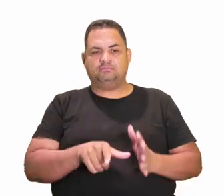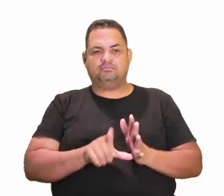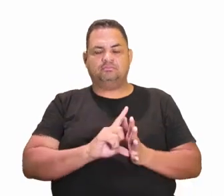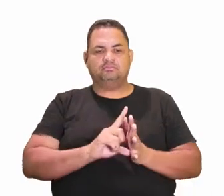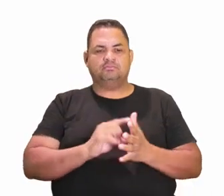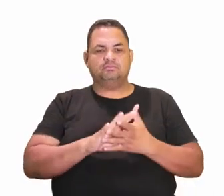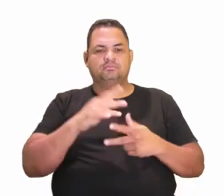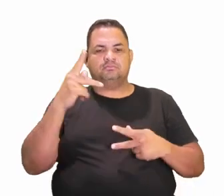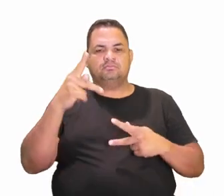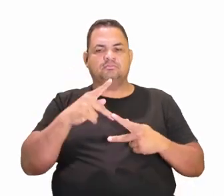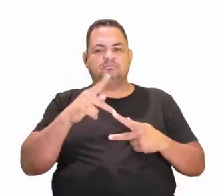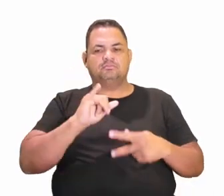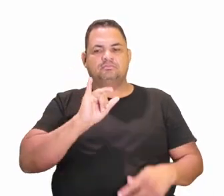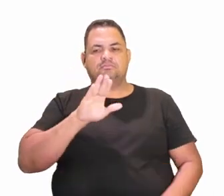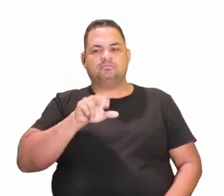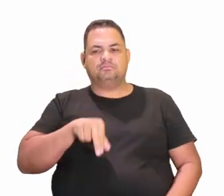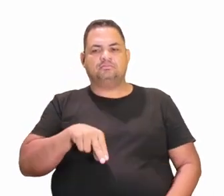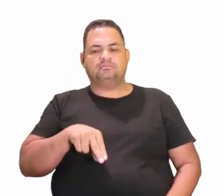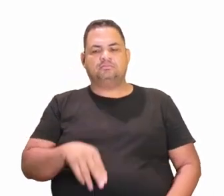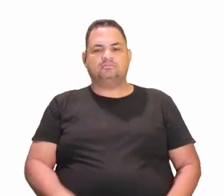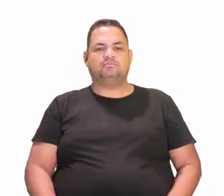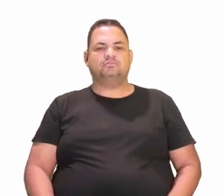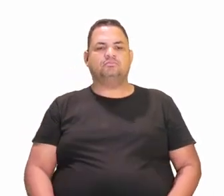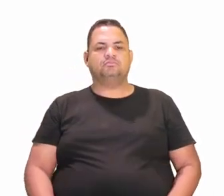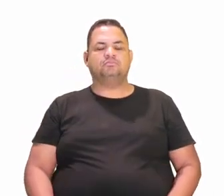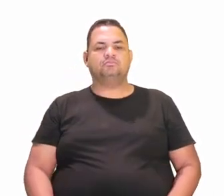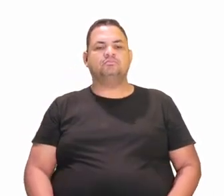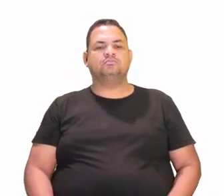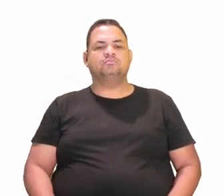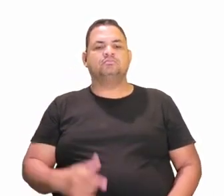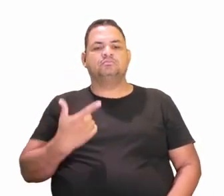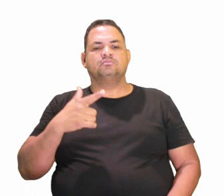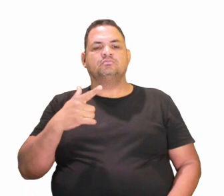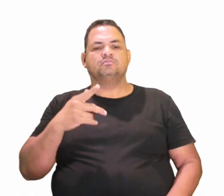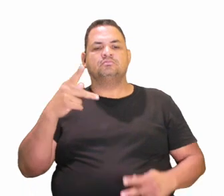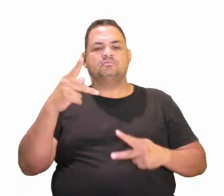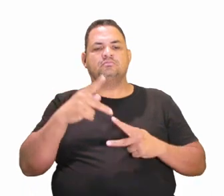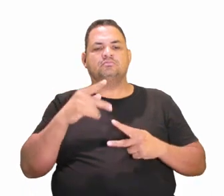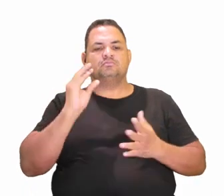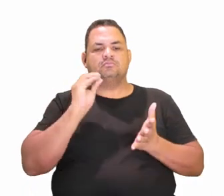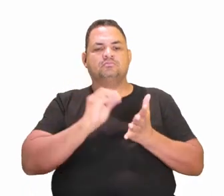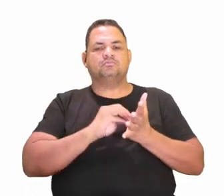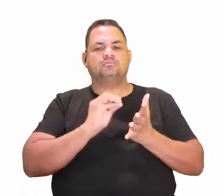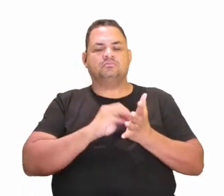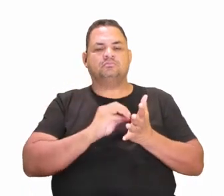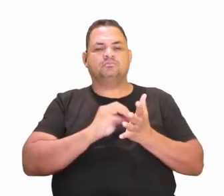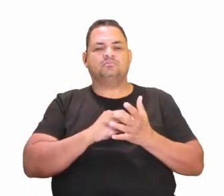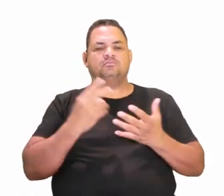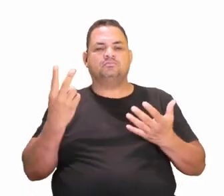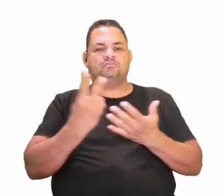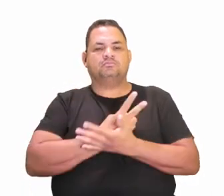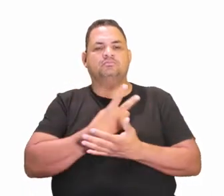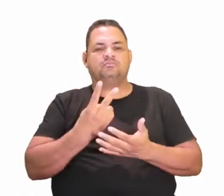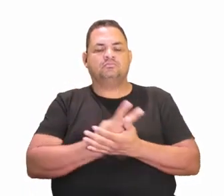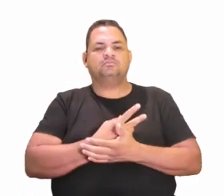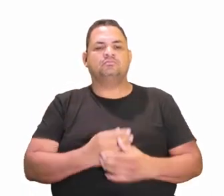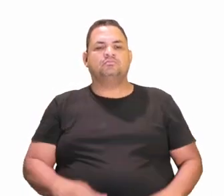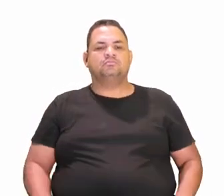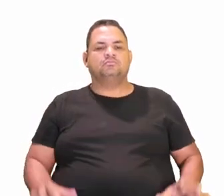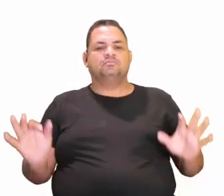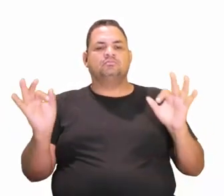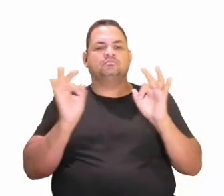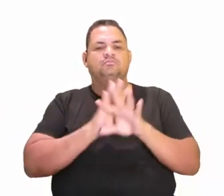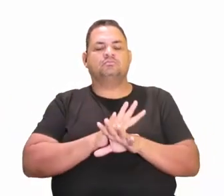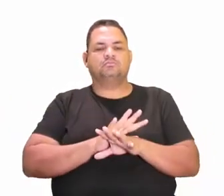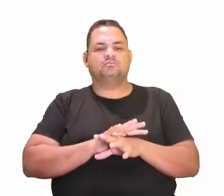usa a preposição in. Aqui não tem preposição, faltou. E essa aqui tem a errada. Portanto, a